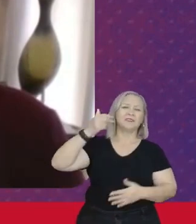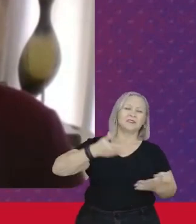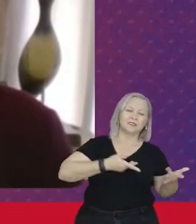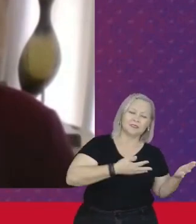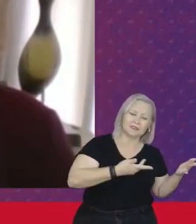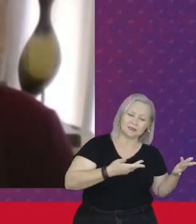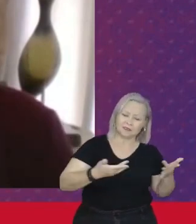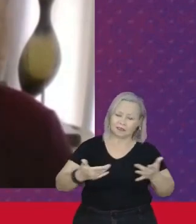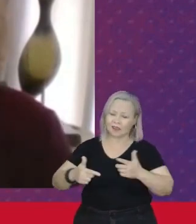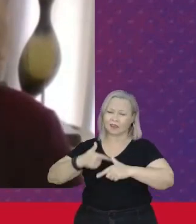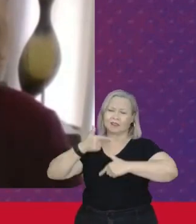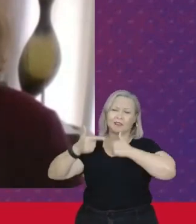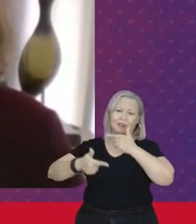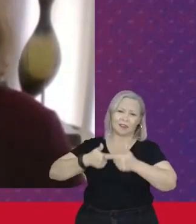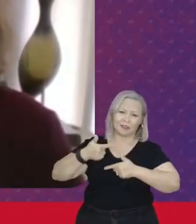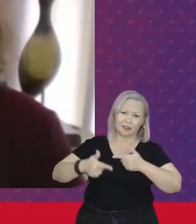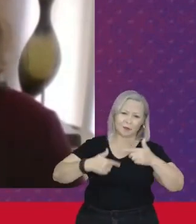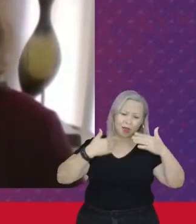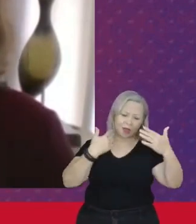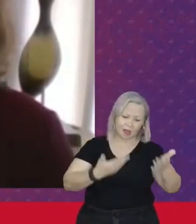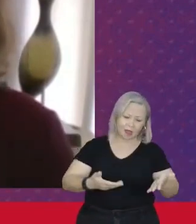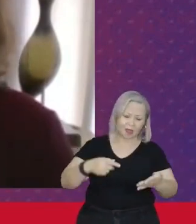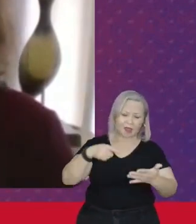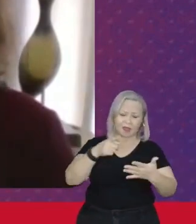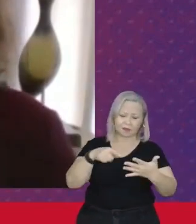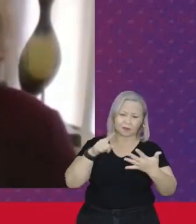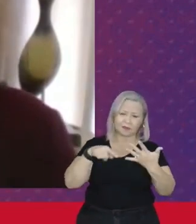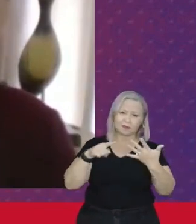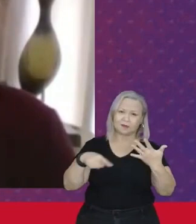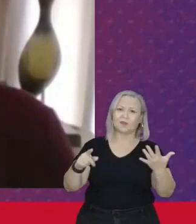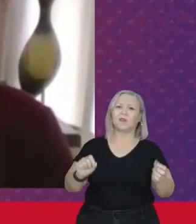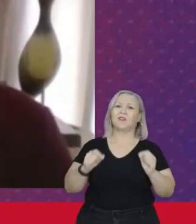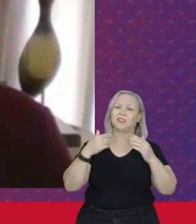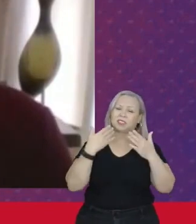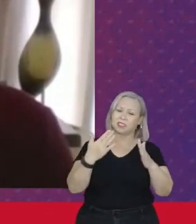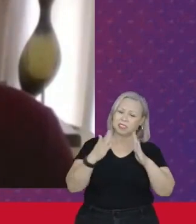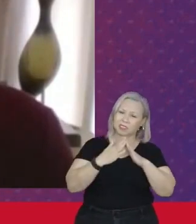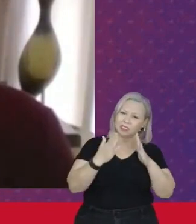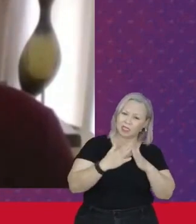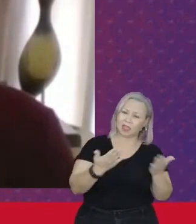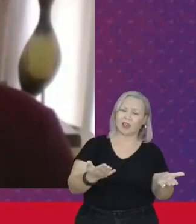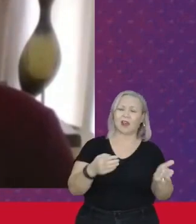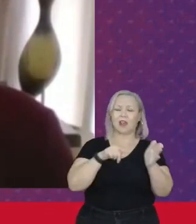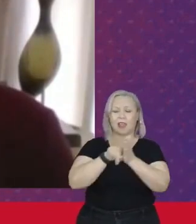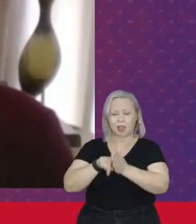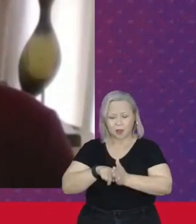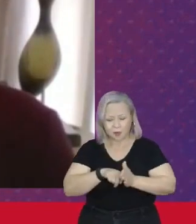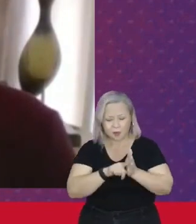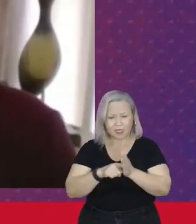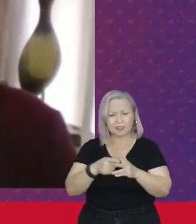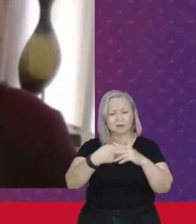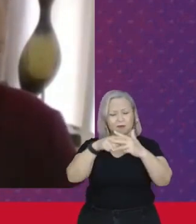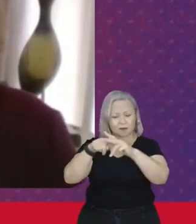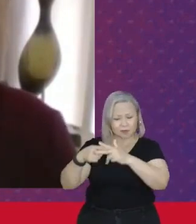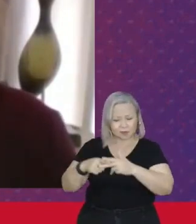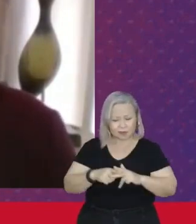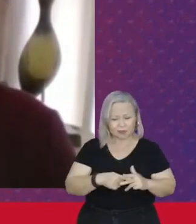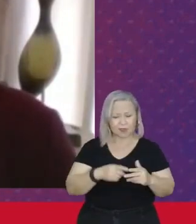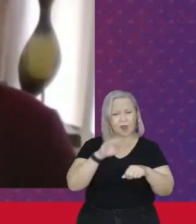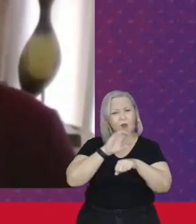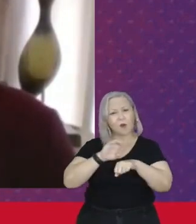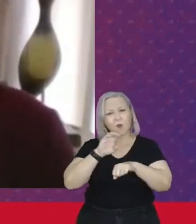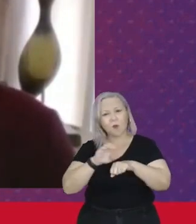para corrigir em casa, ela ainda é realidade. Uma pesquisa, um aperfeiçoamento, um